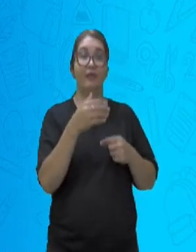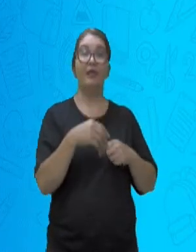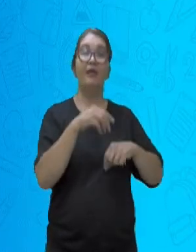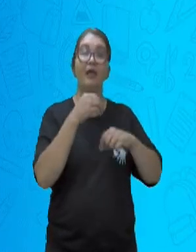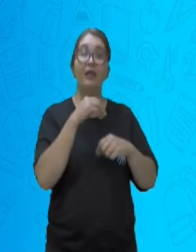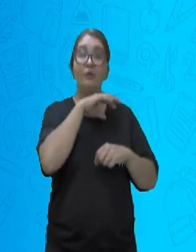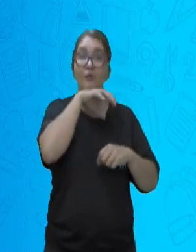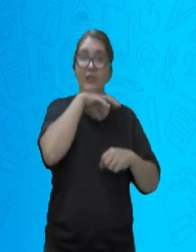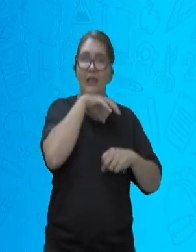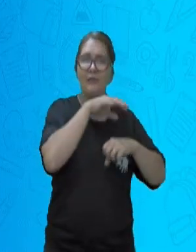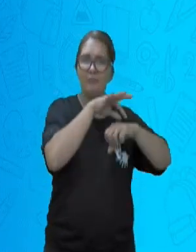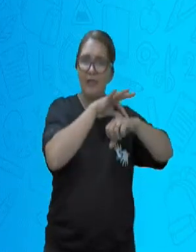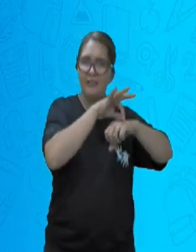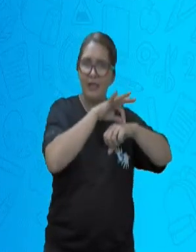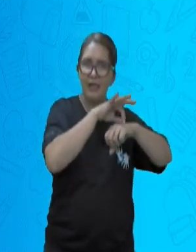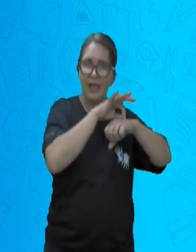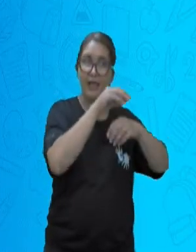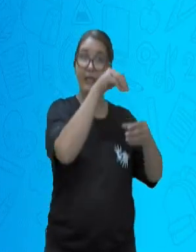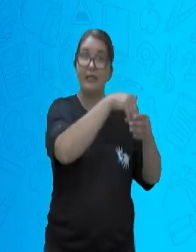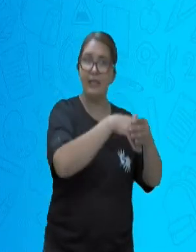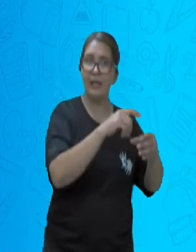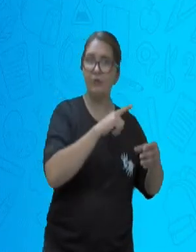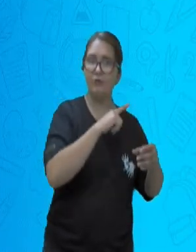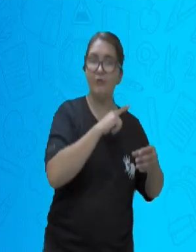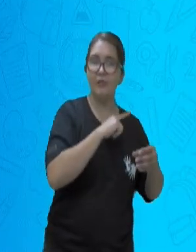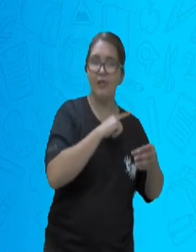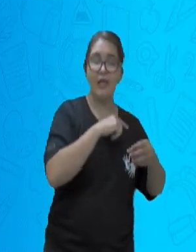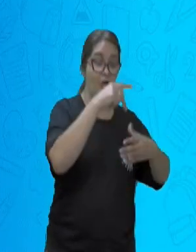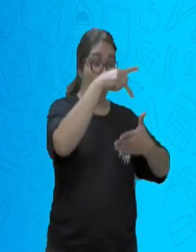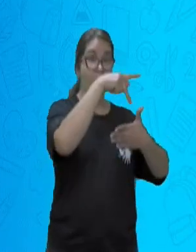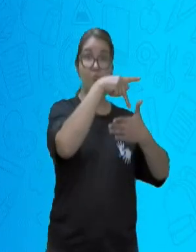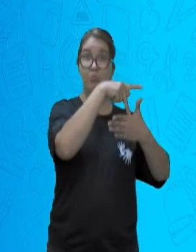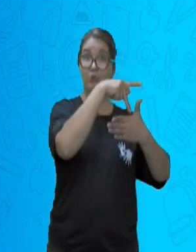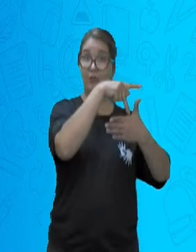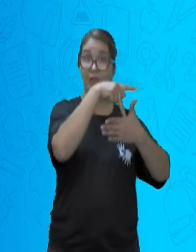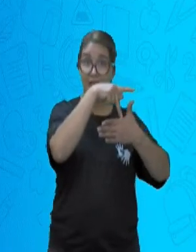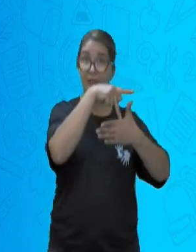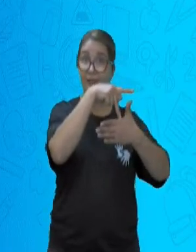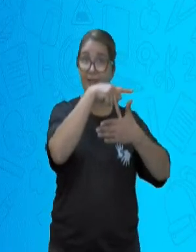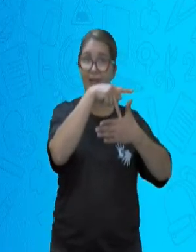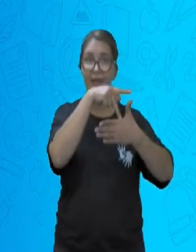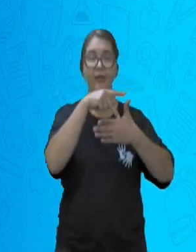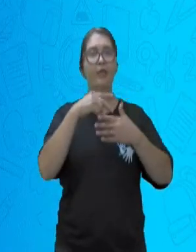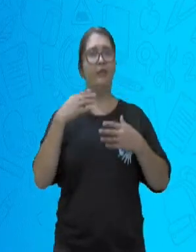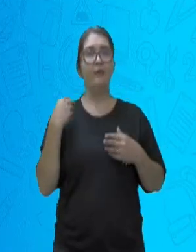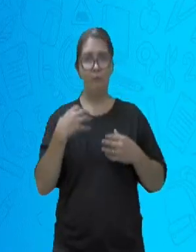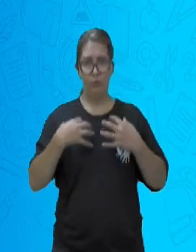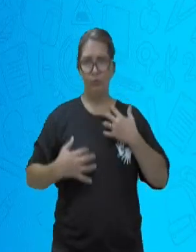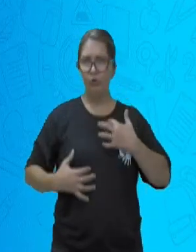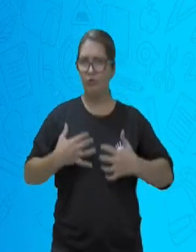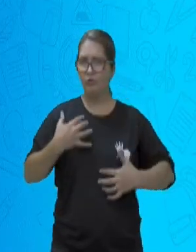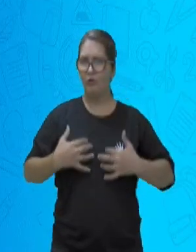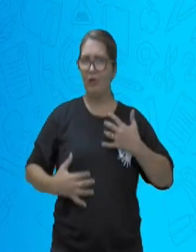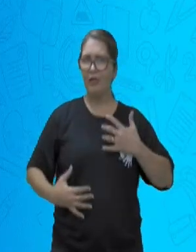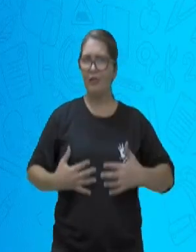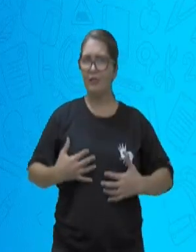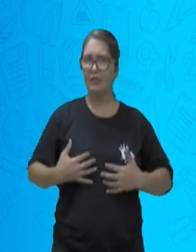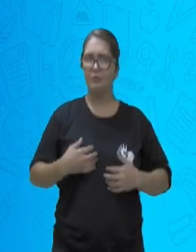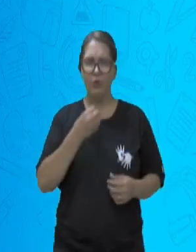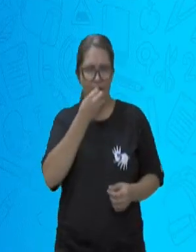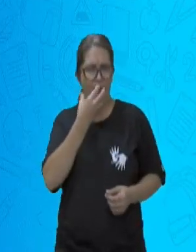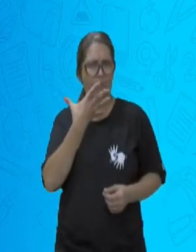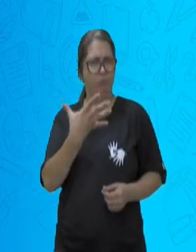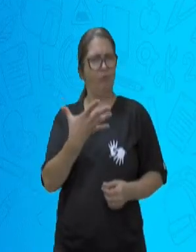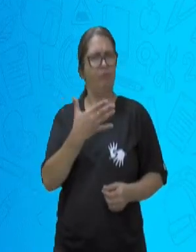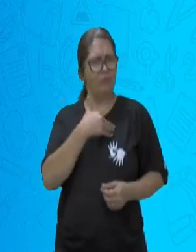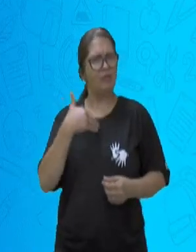fazem parte e o nosso organismo precisa para um bom funcionamento. Então, são exemplos desses alimentos. Nós